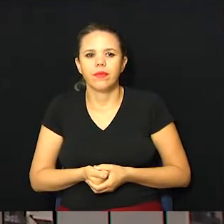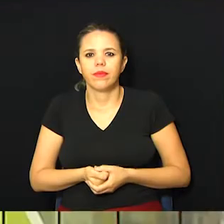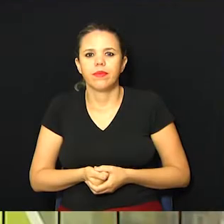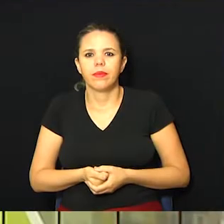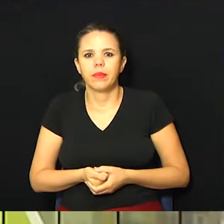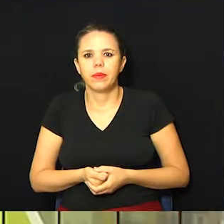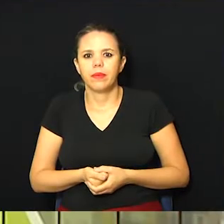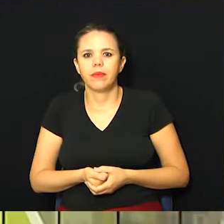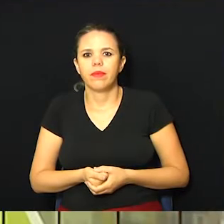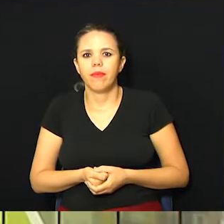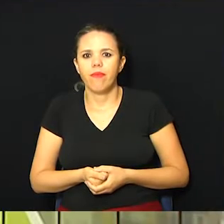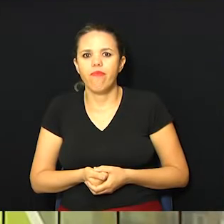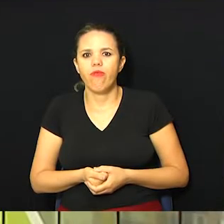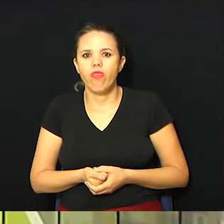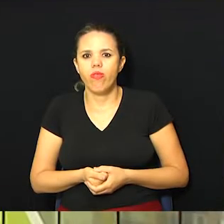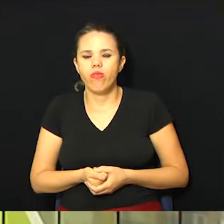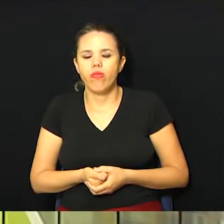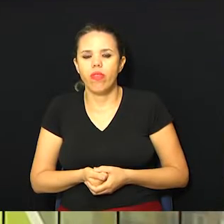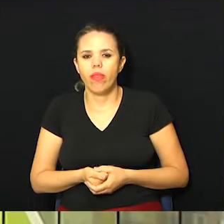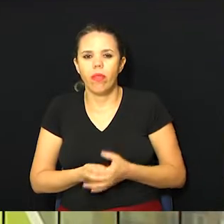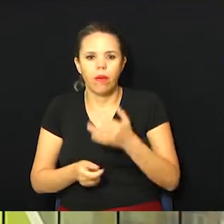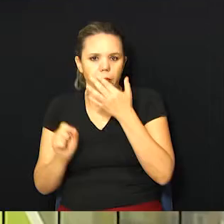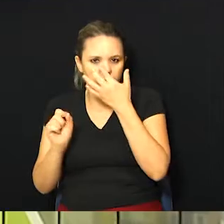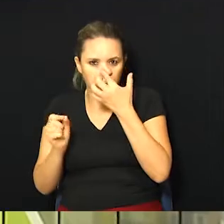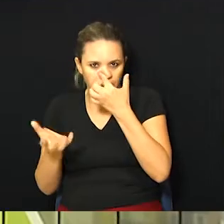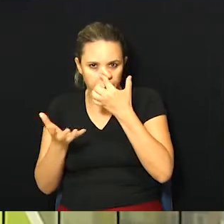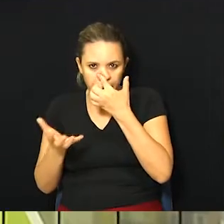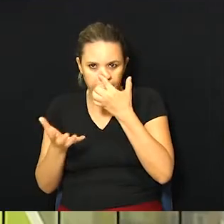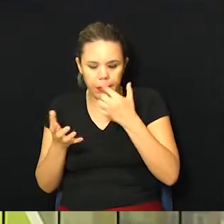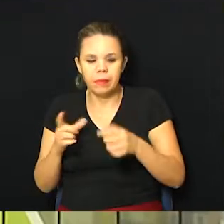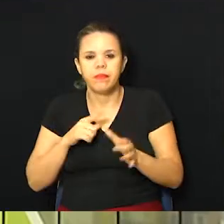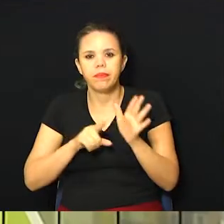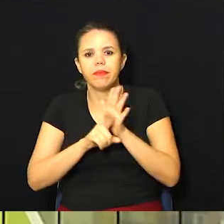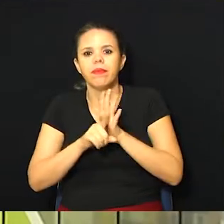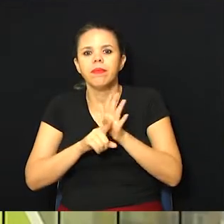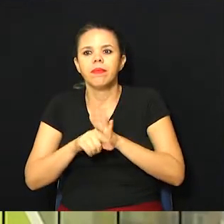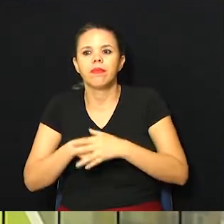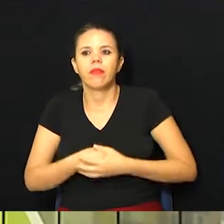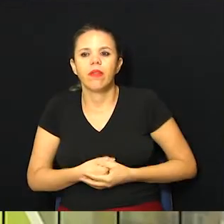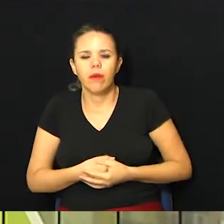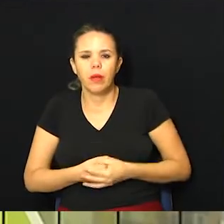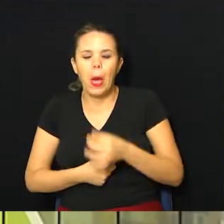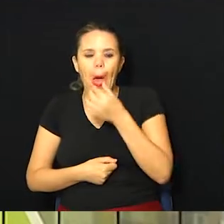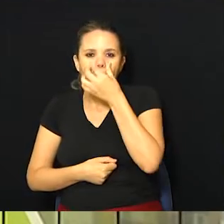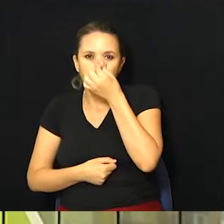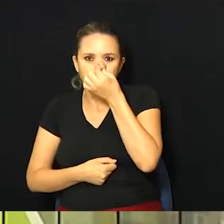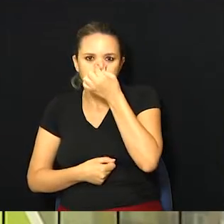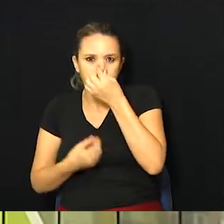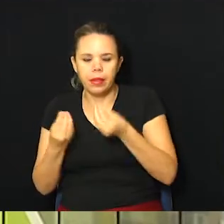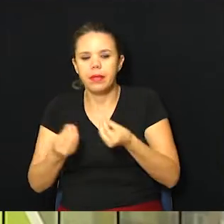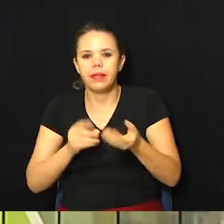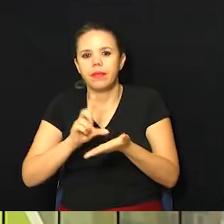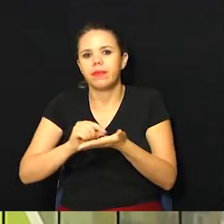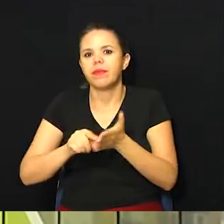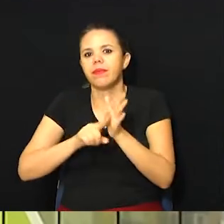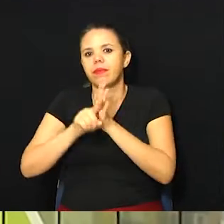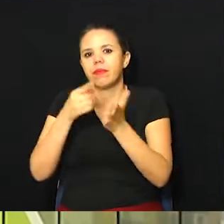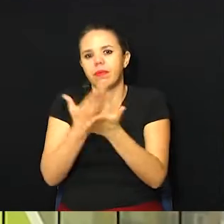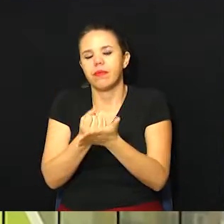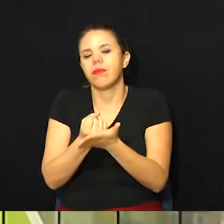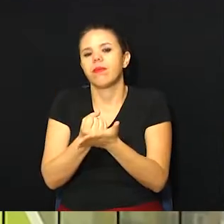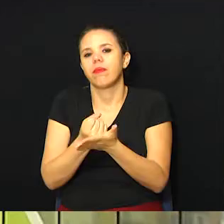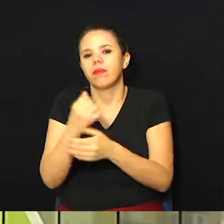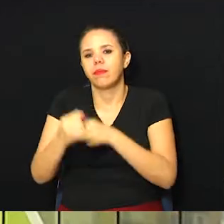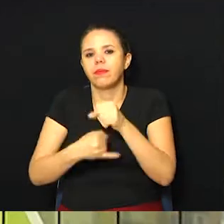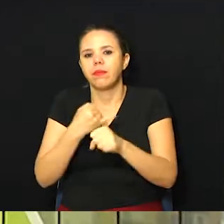todo. Comandante, agora quem quiser ter acesso a esse estudo, como acessá-lo? Existe um artigo, existe um site? Quem quiser